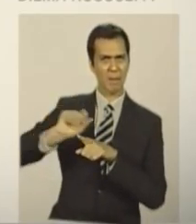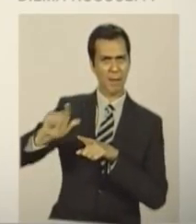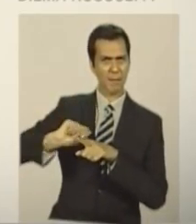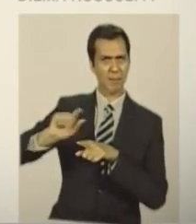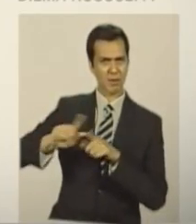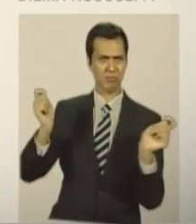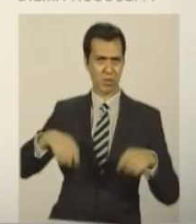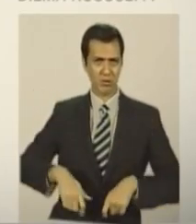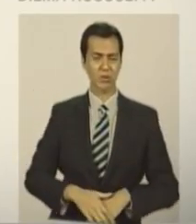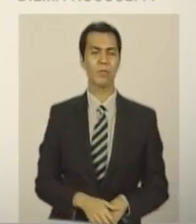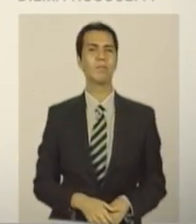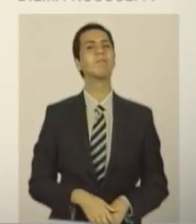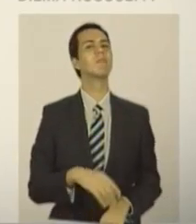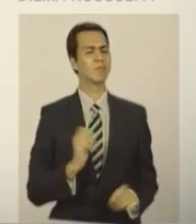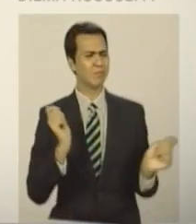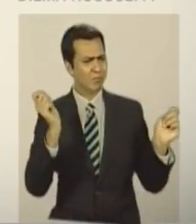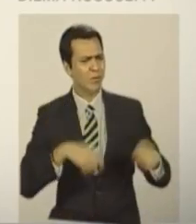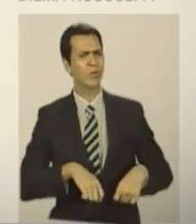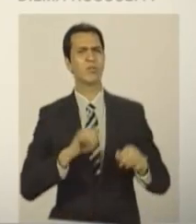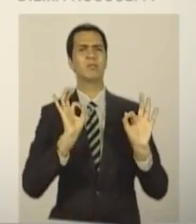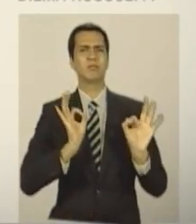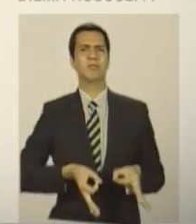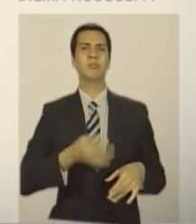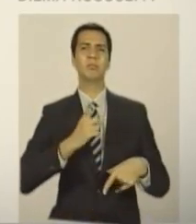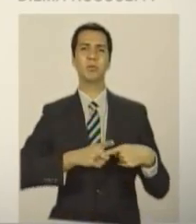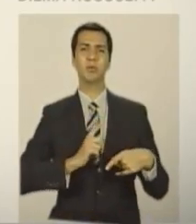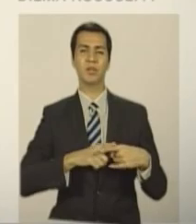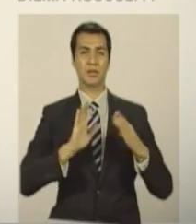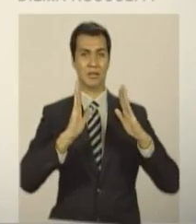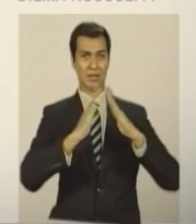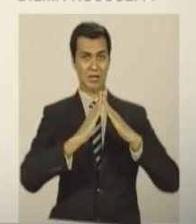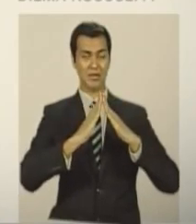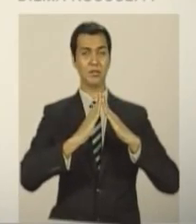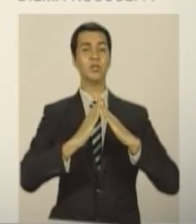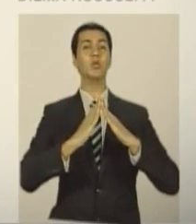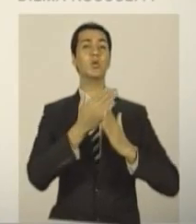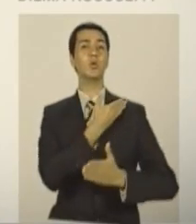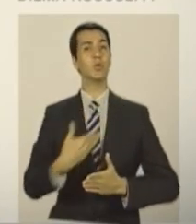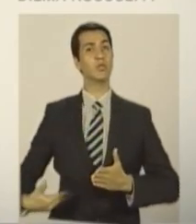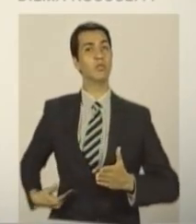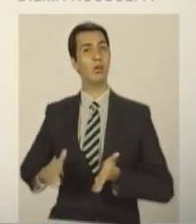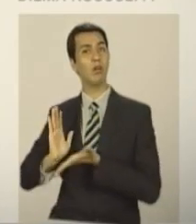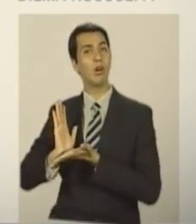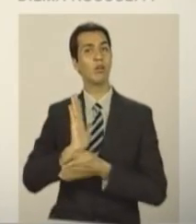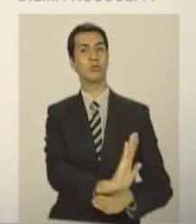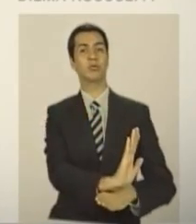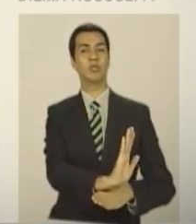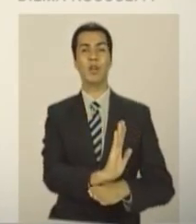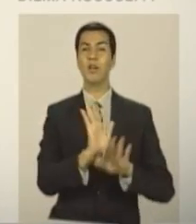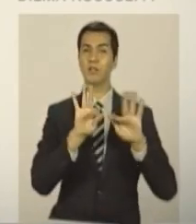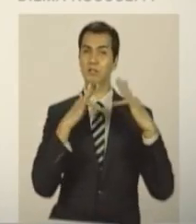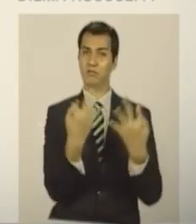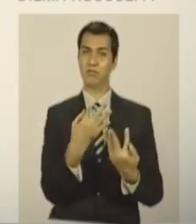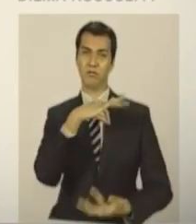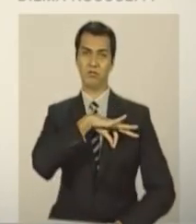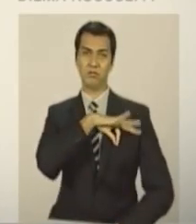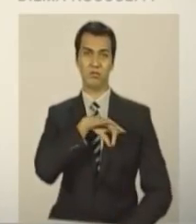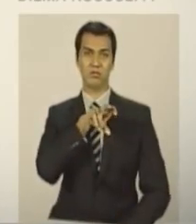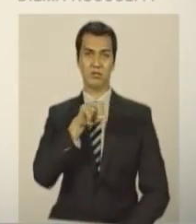a maior parte da casa será paga pelo governo. A família que ganha menos de R$ 500 vai pagar uma